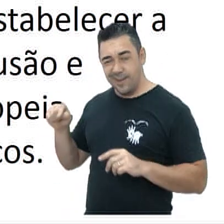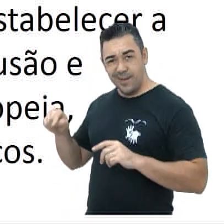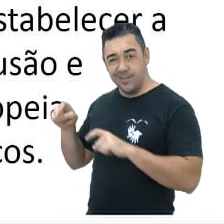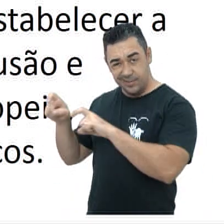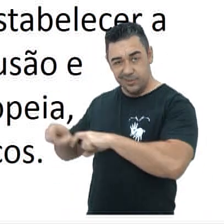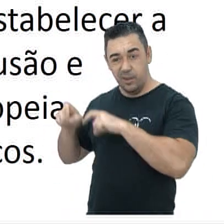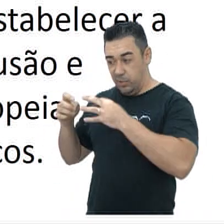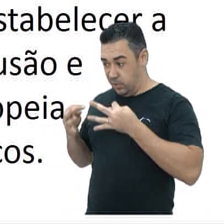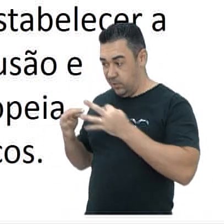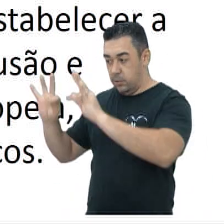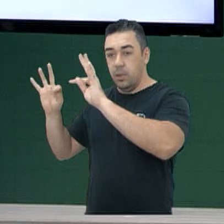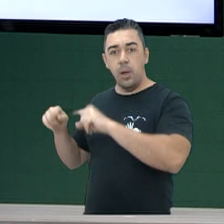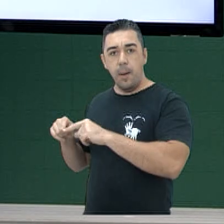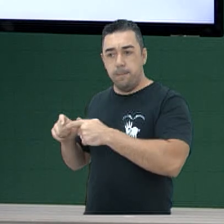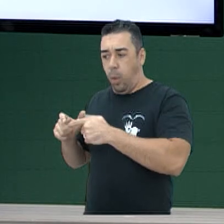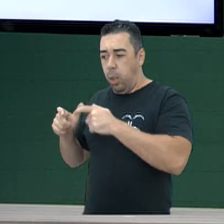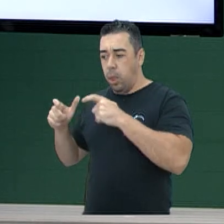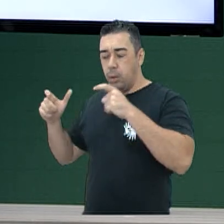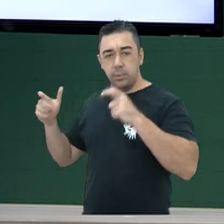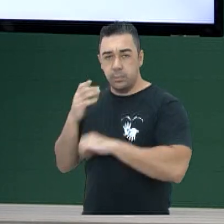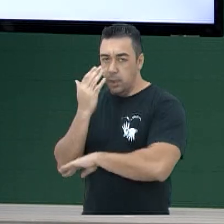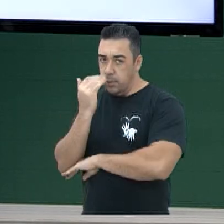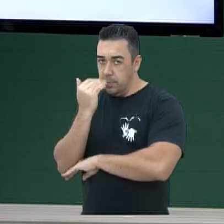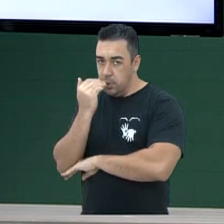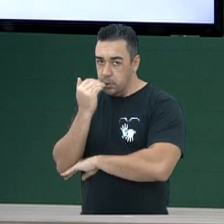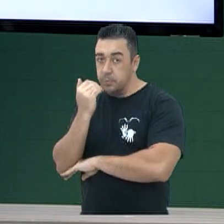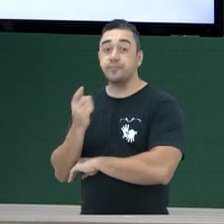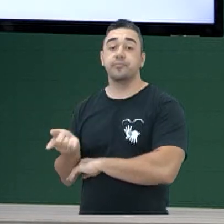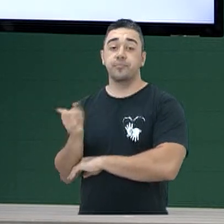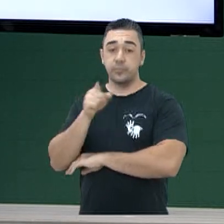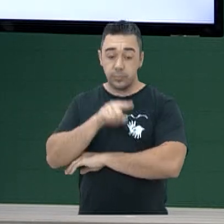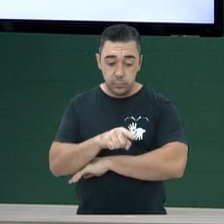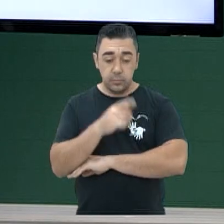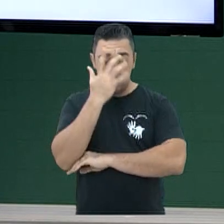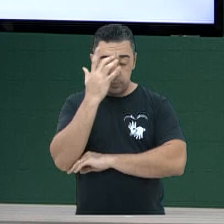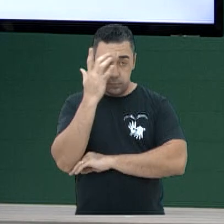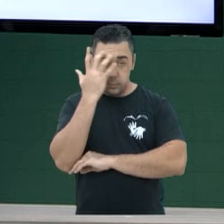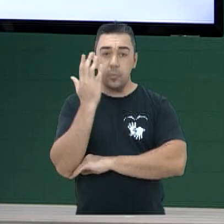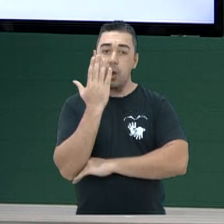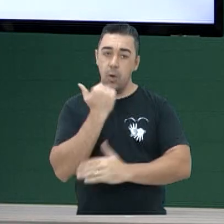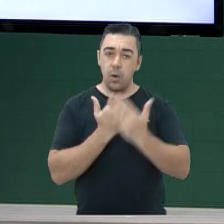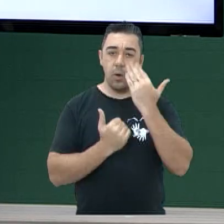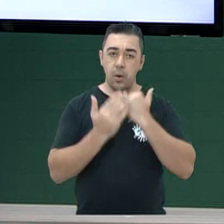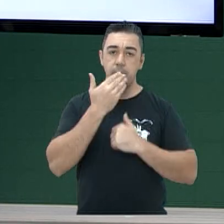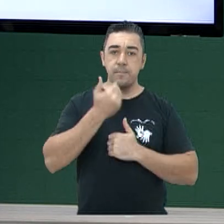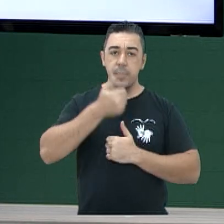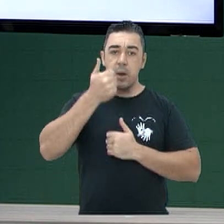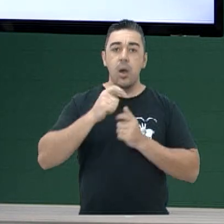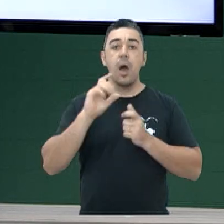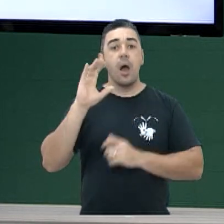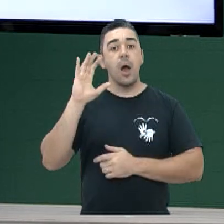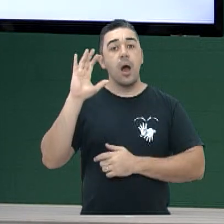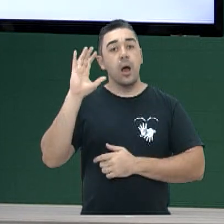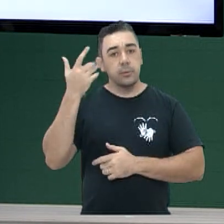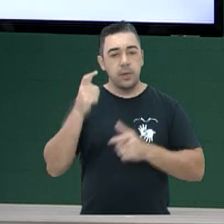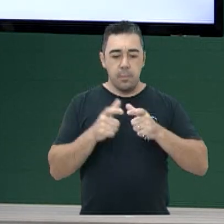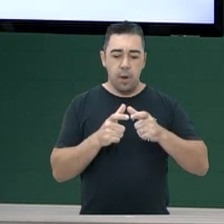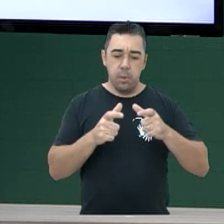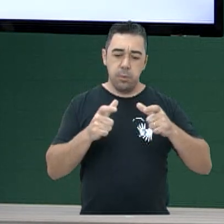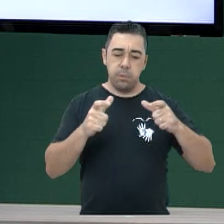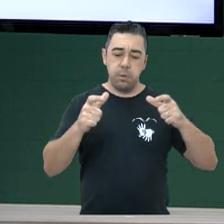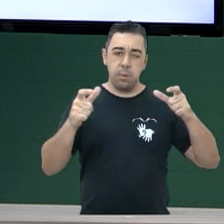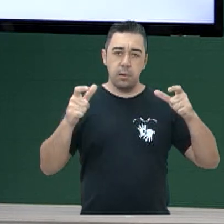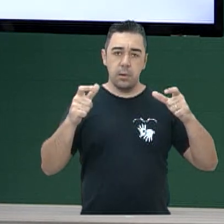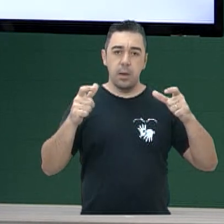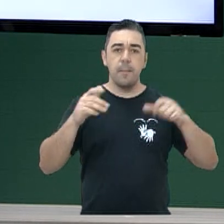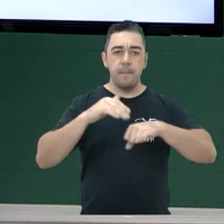maior produção de alimentos, o que gerou uma nutrição melhor para o homem medieval, o que fez aumentar a taxa de natalidade. Então